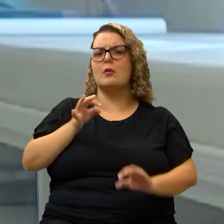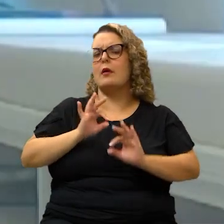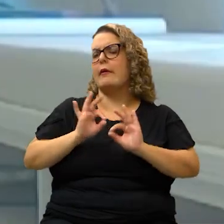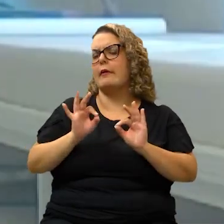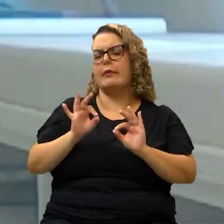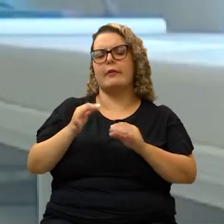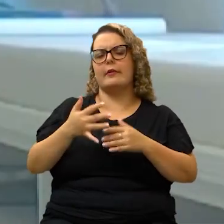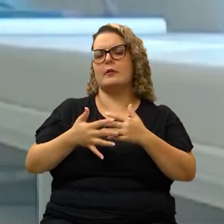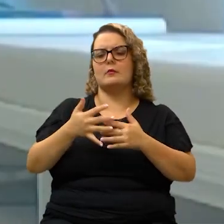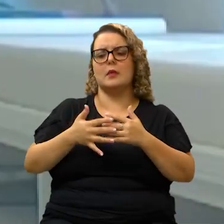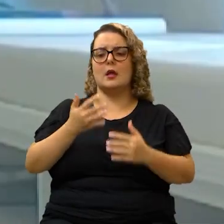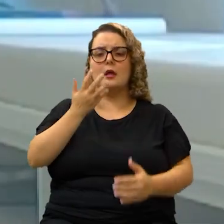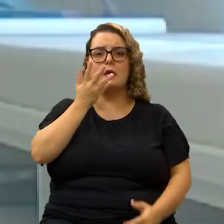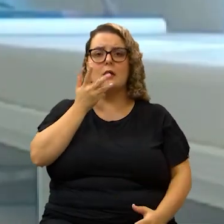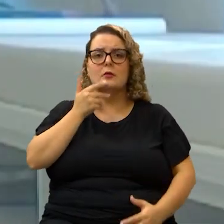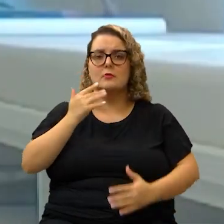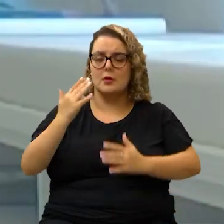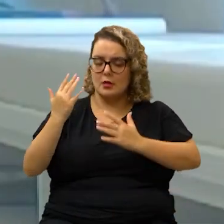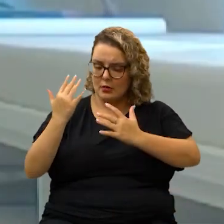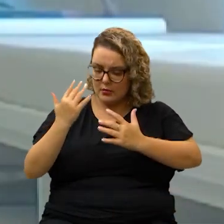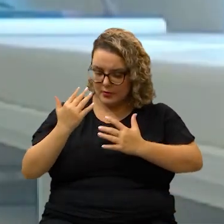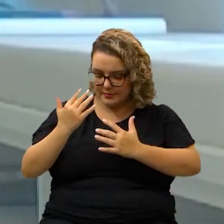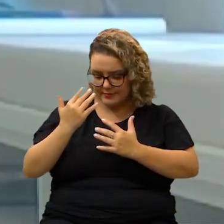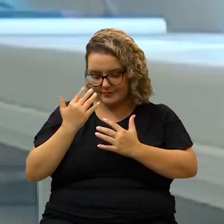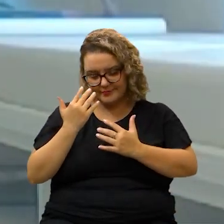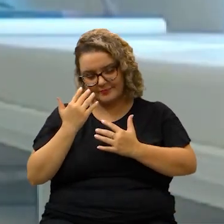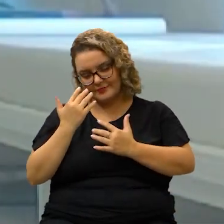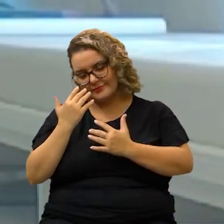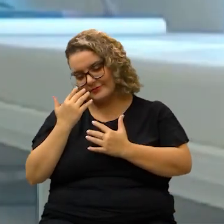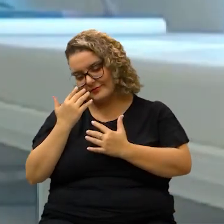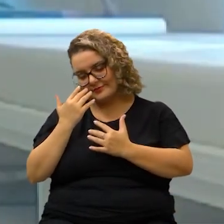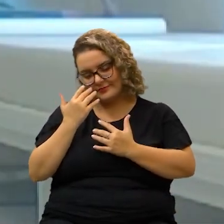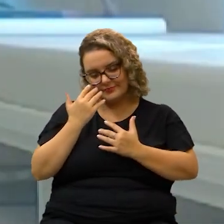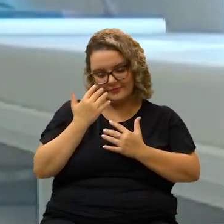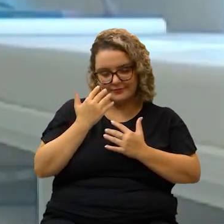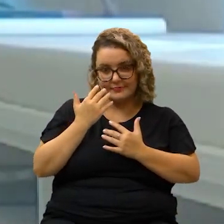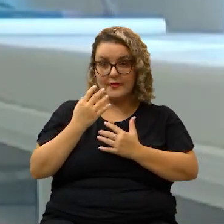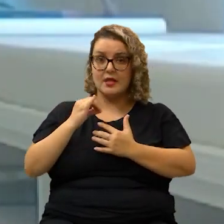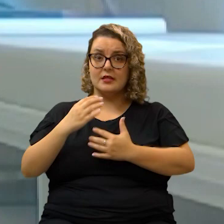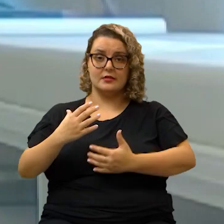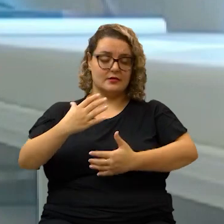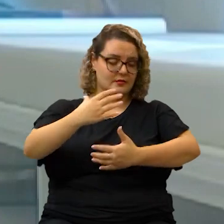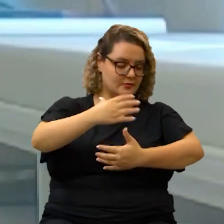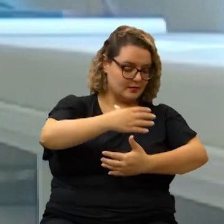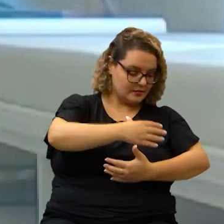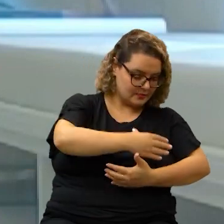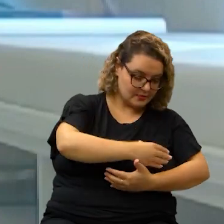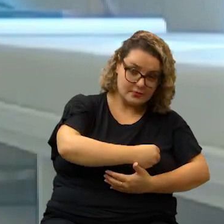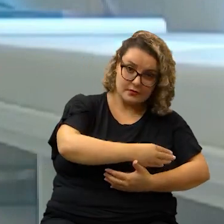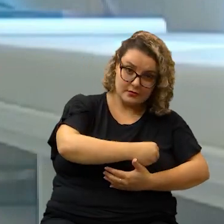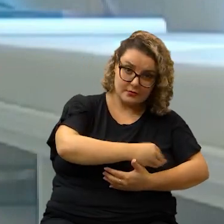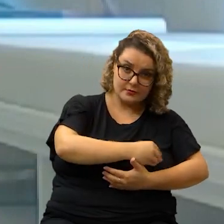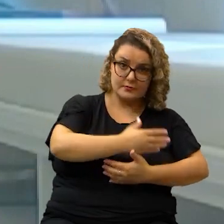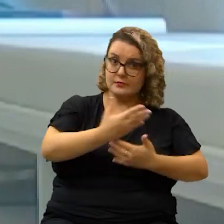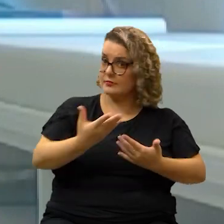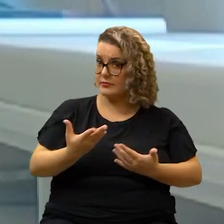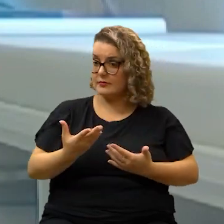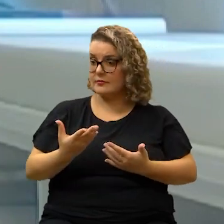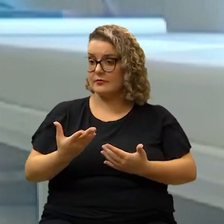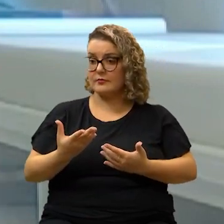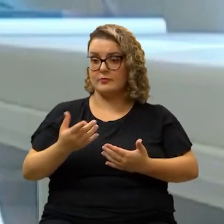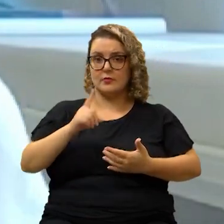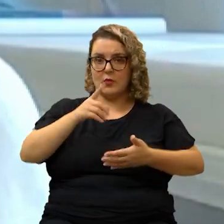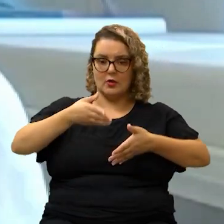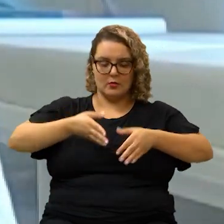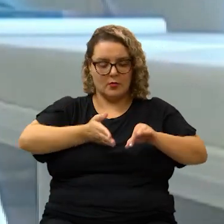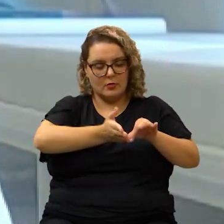de ela, se quiser mamar, poder. Você não faz, não saiu pela vagina, mas ela vai estar em contato com a mãe, você